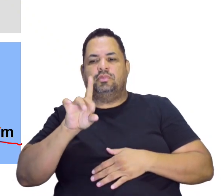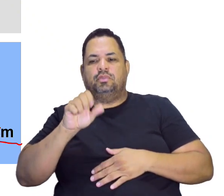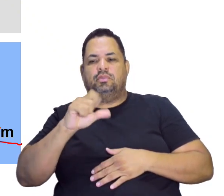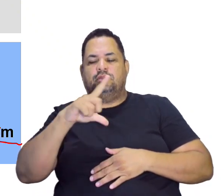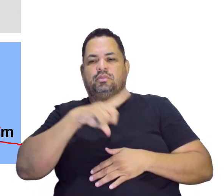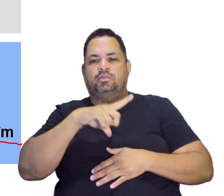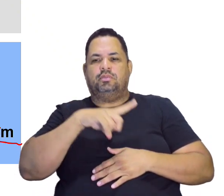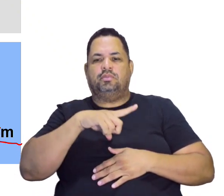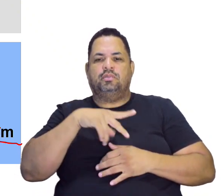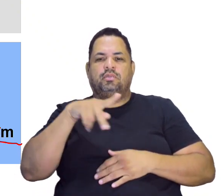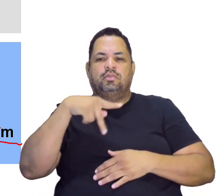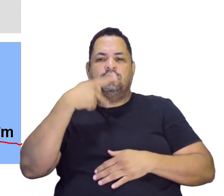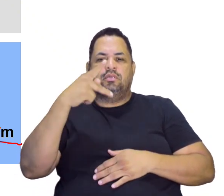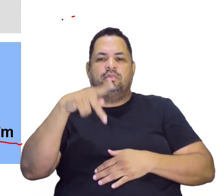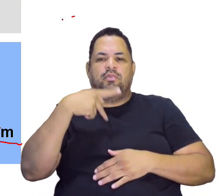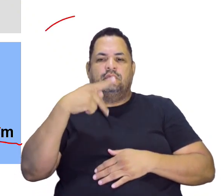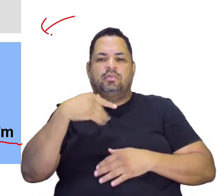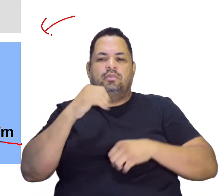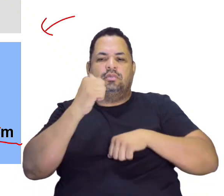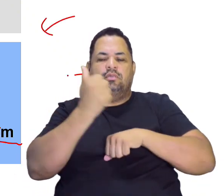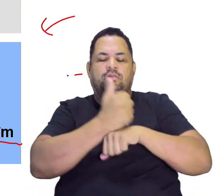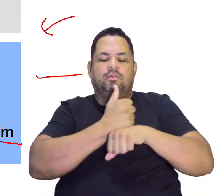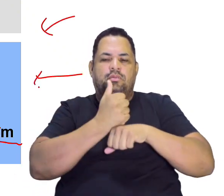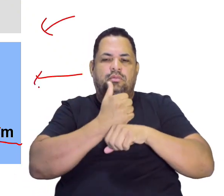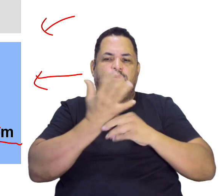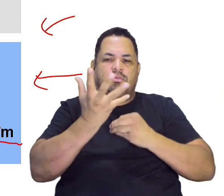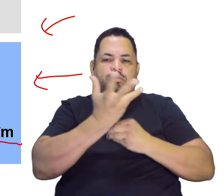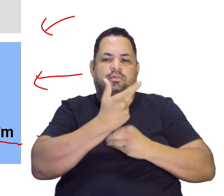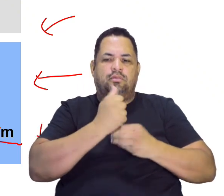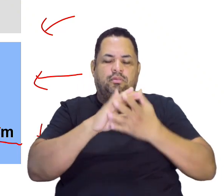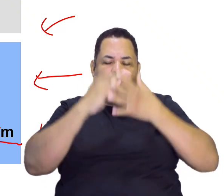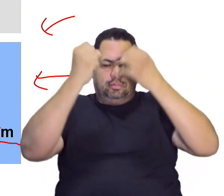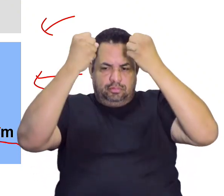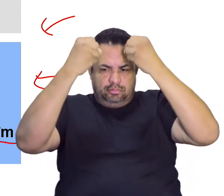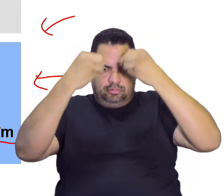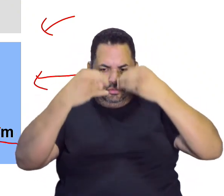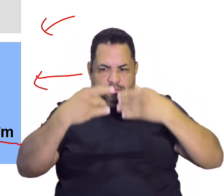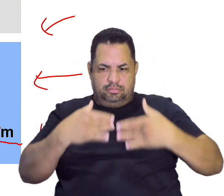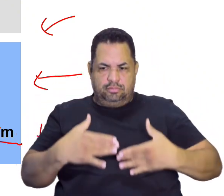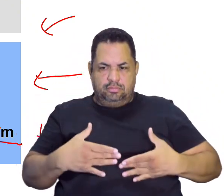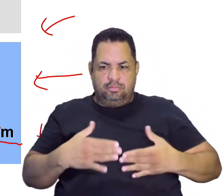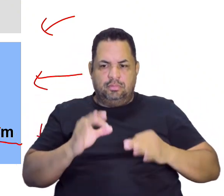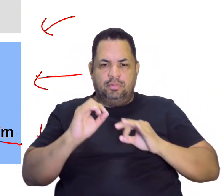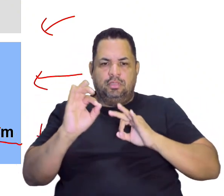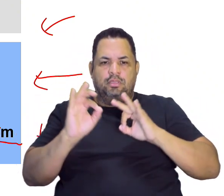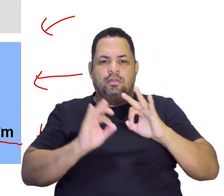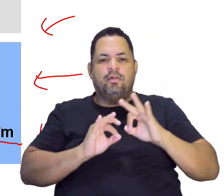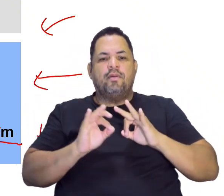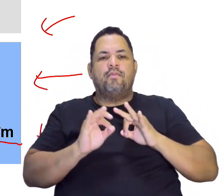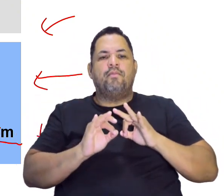de falar pros artistas de convencer de explicar e